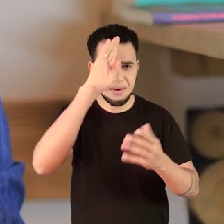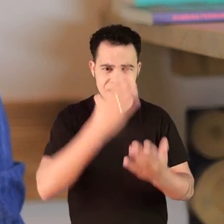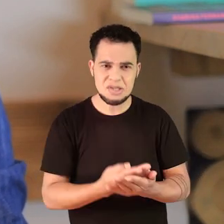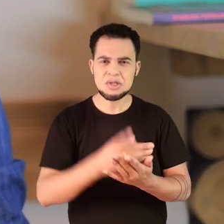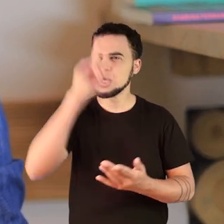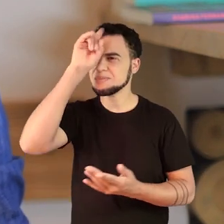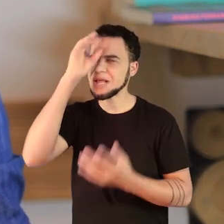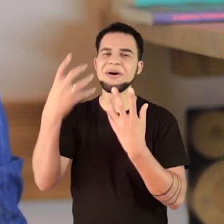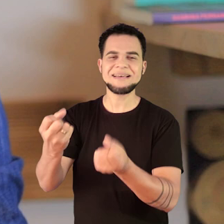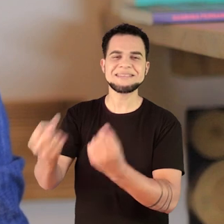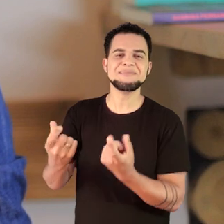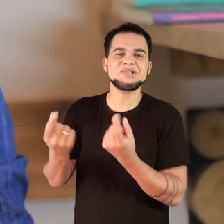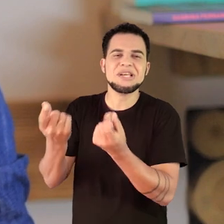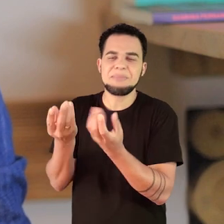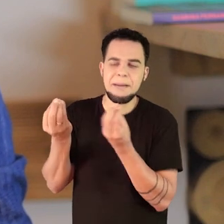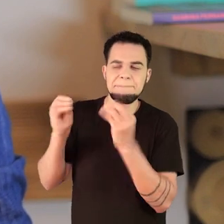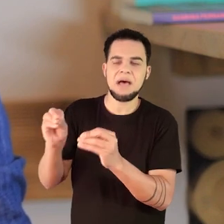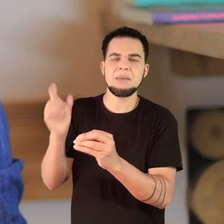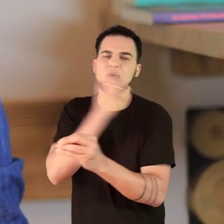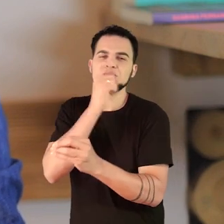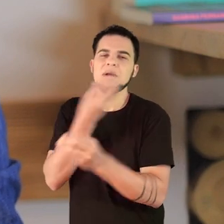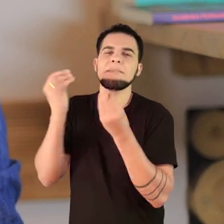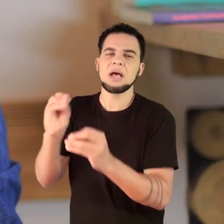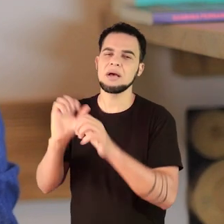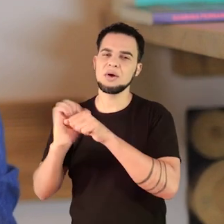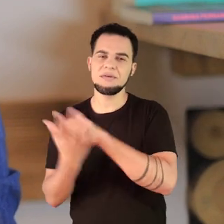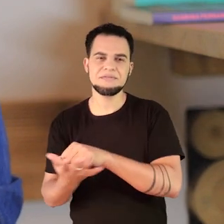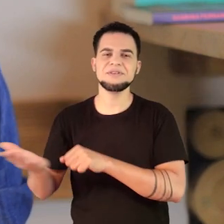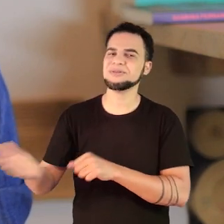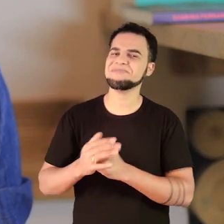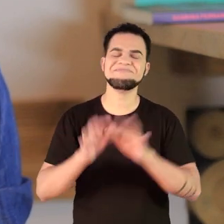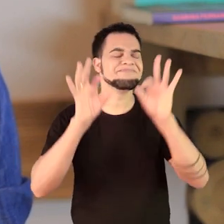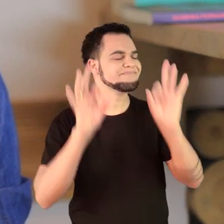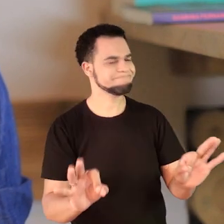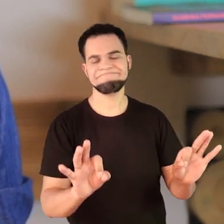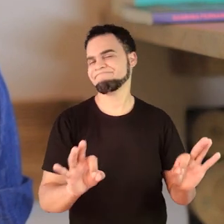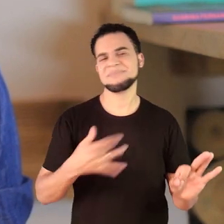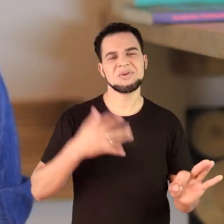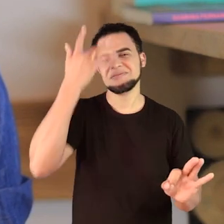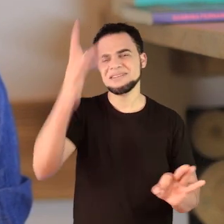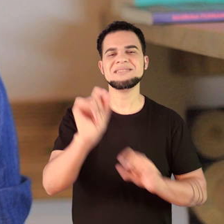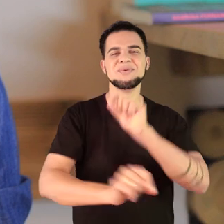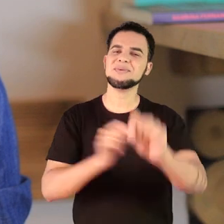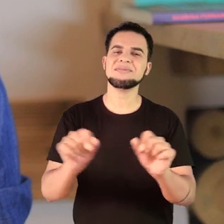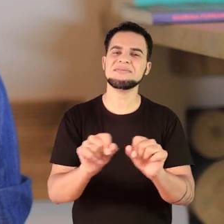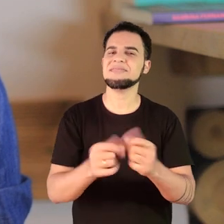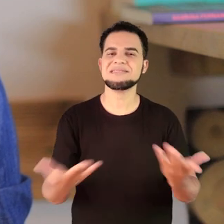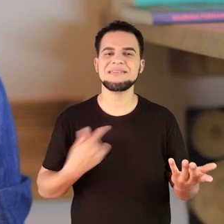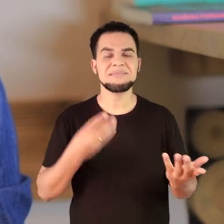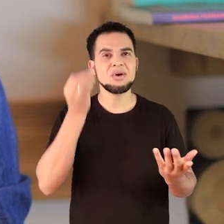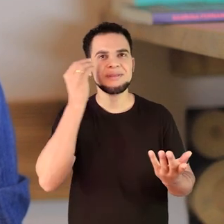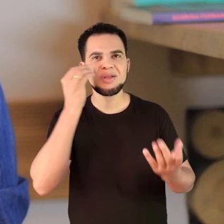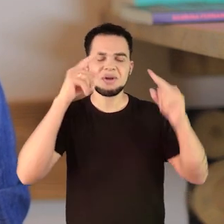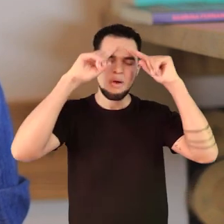que os hospitais recebem dinheiro para diagnosticar mentirosamente casos de Covid. Sinceramente, eu nem sei mais o que fazer.